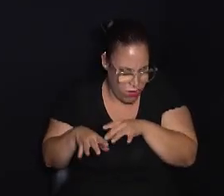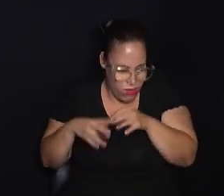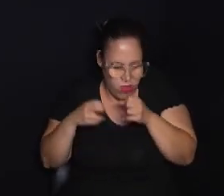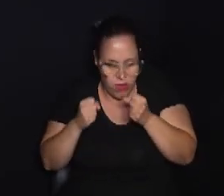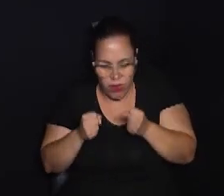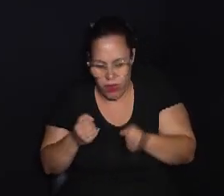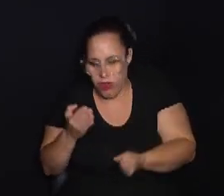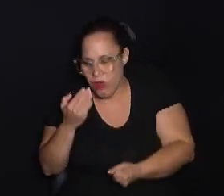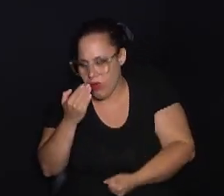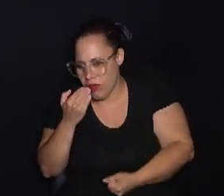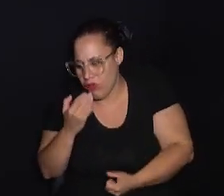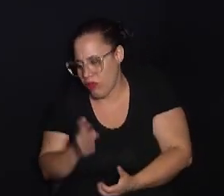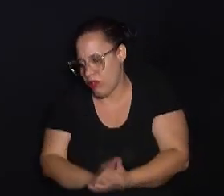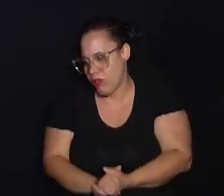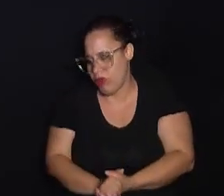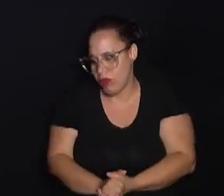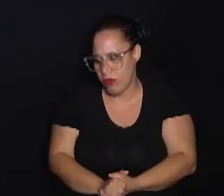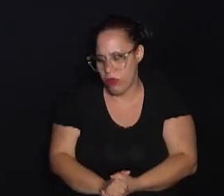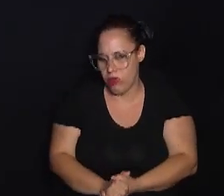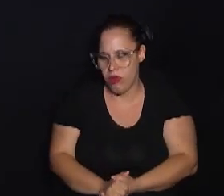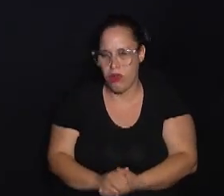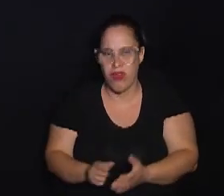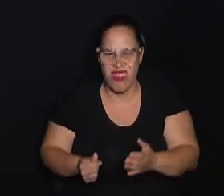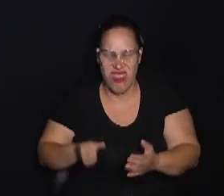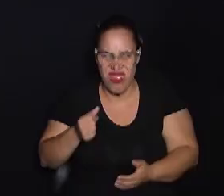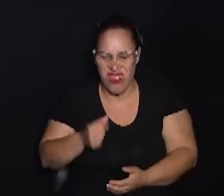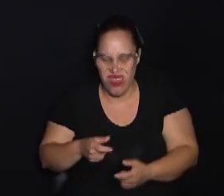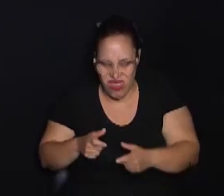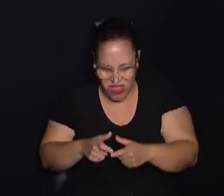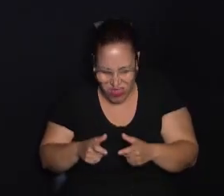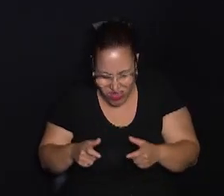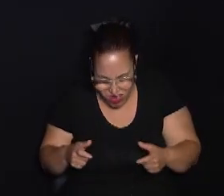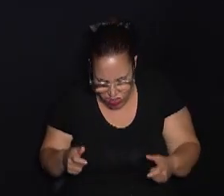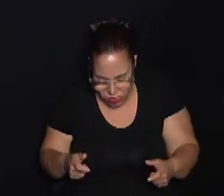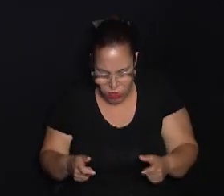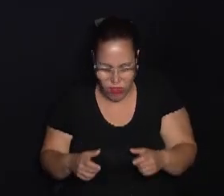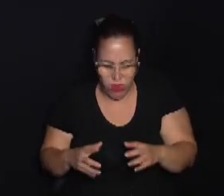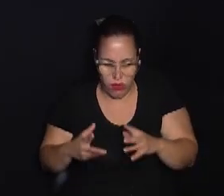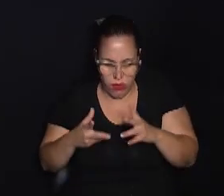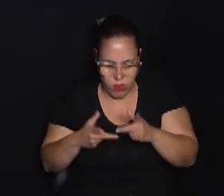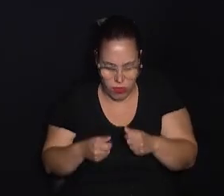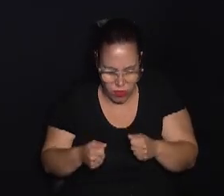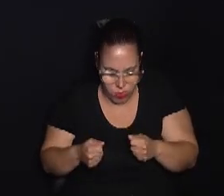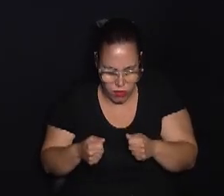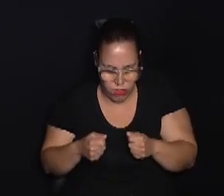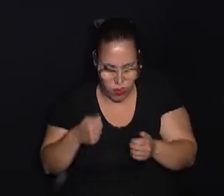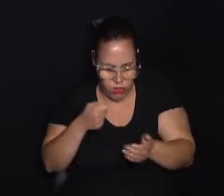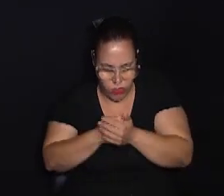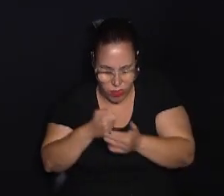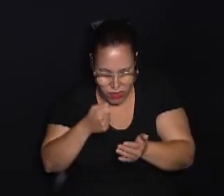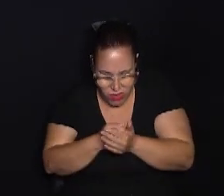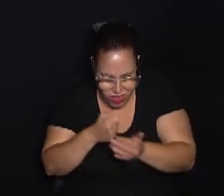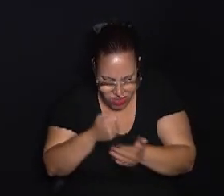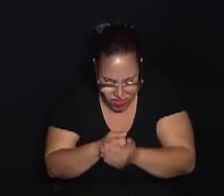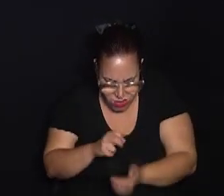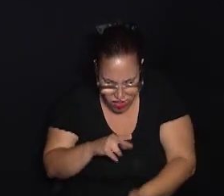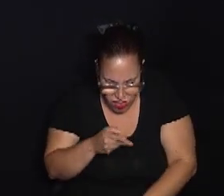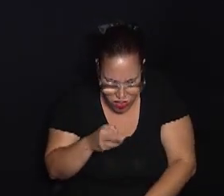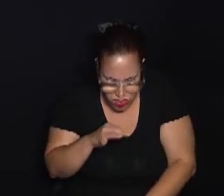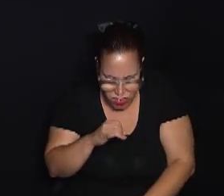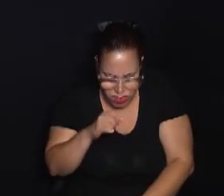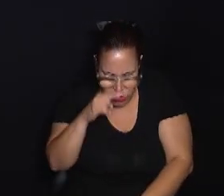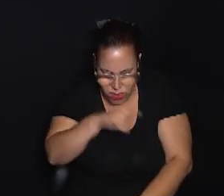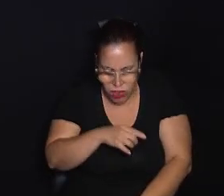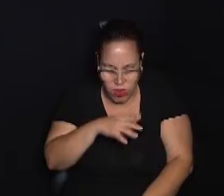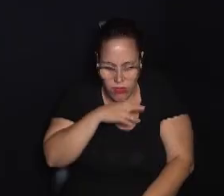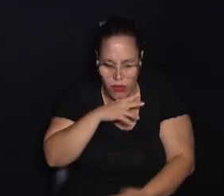garantir alimentação. Muitas delas gastam recursos muito grandes para poder garantir a compra, né, de ração para esses animais e o